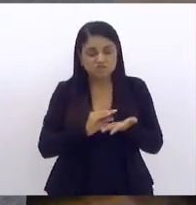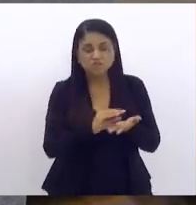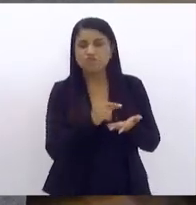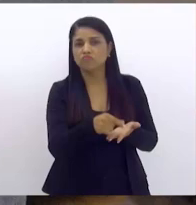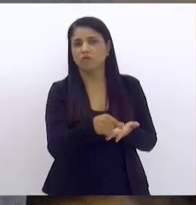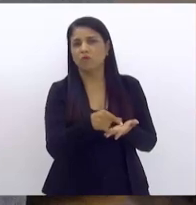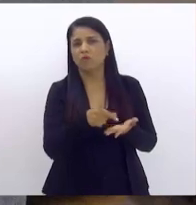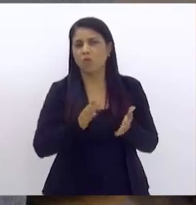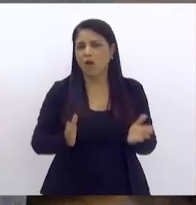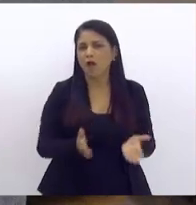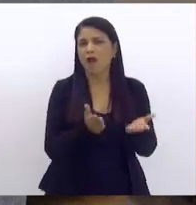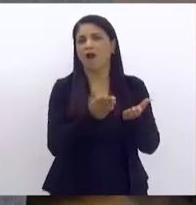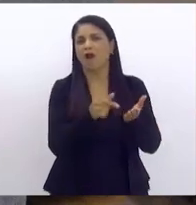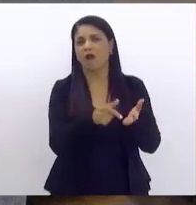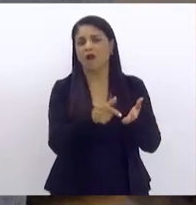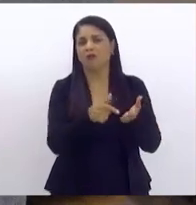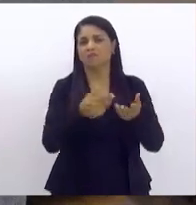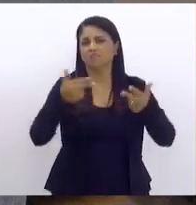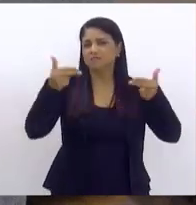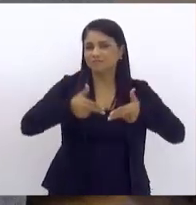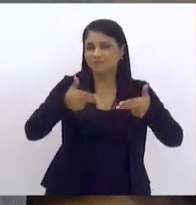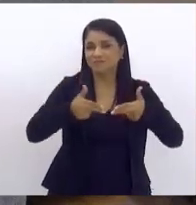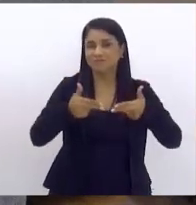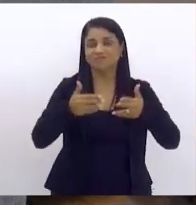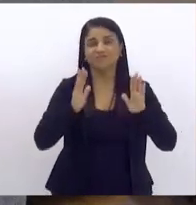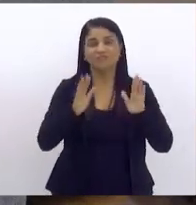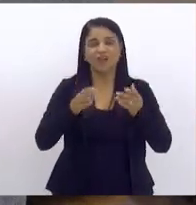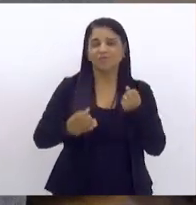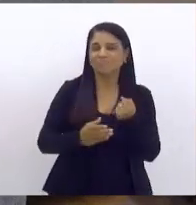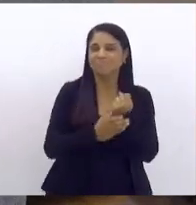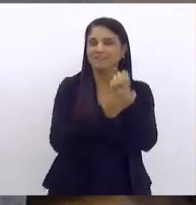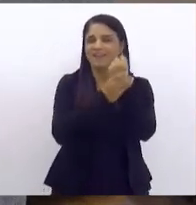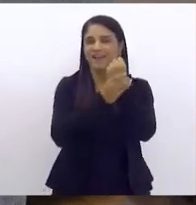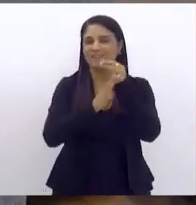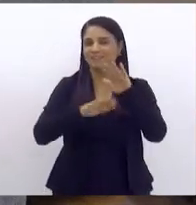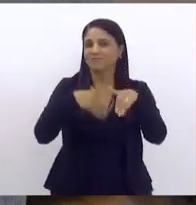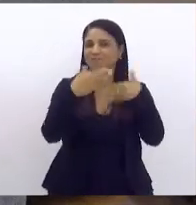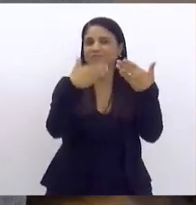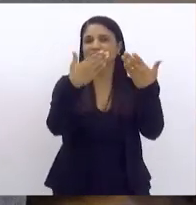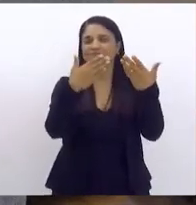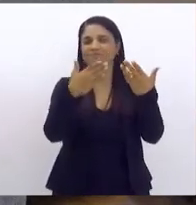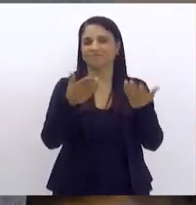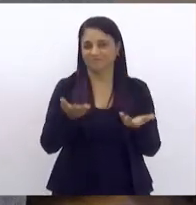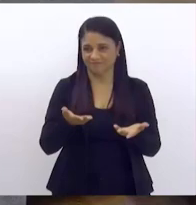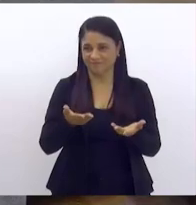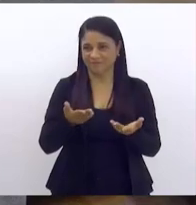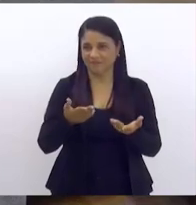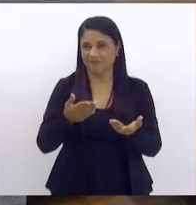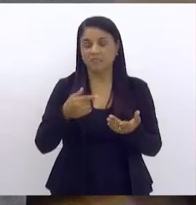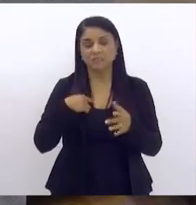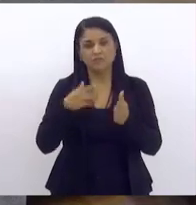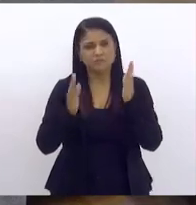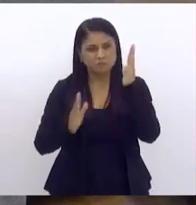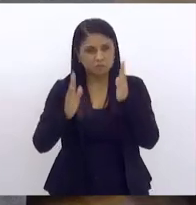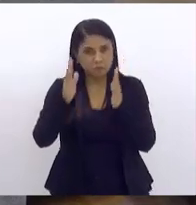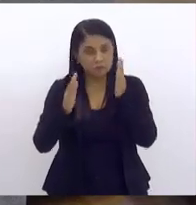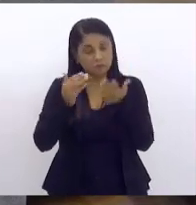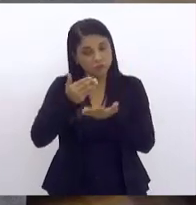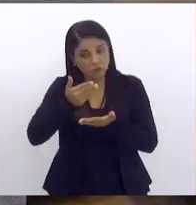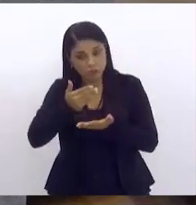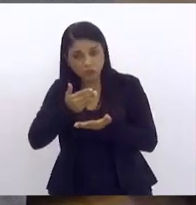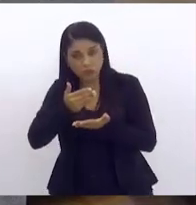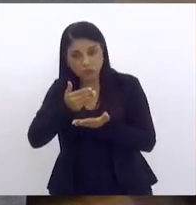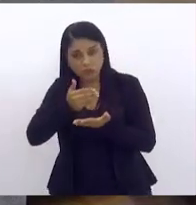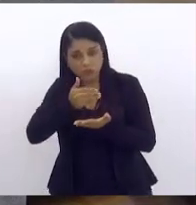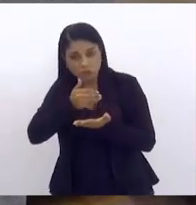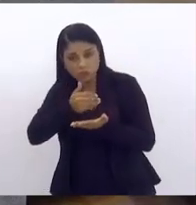lembro, e vocês devem também lembrar, que houve uma época que queriam expulsar essas rodas de rima de várias